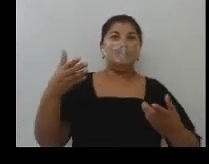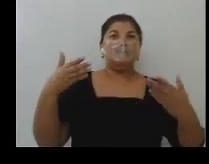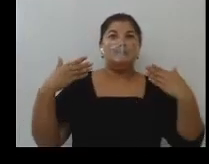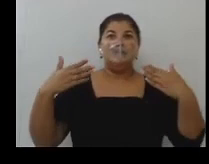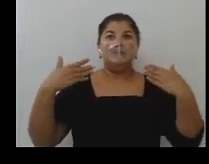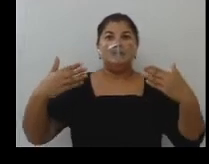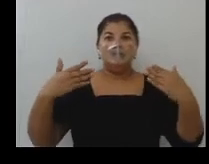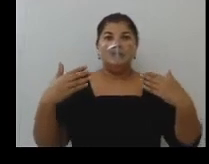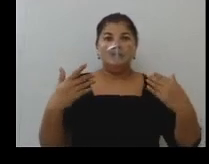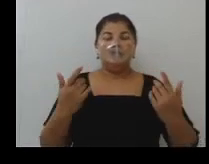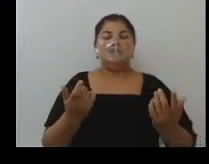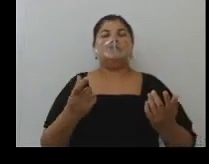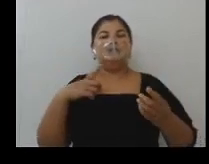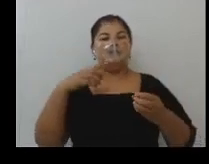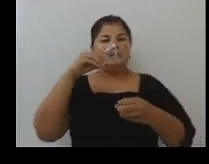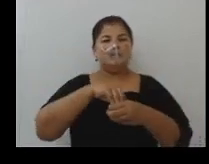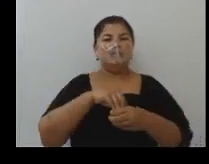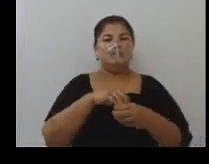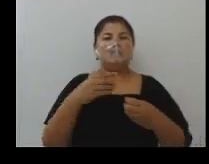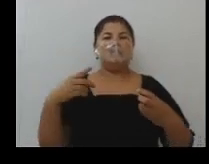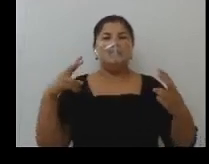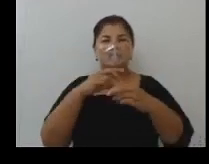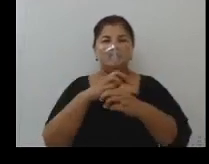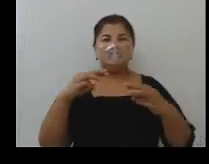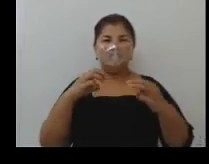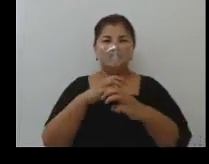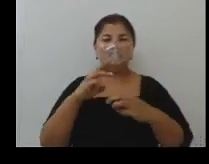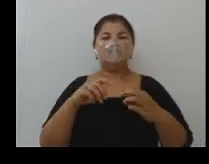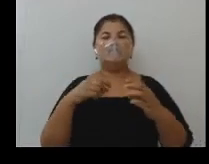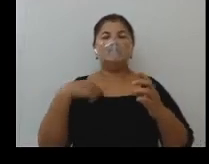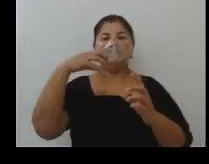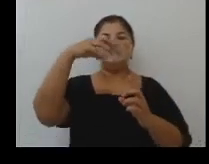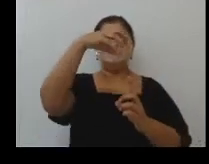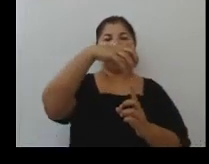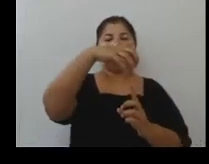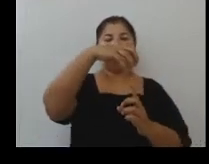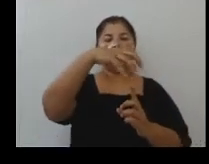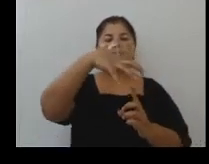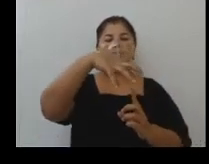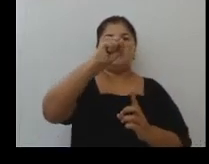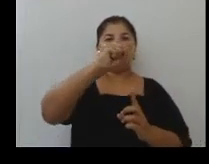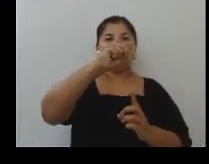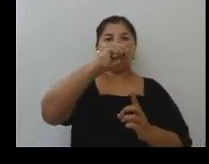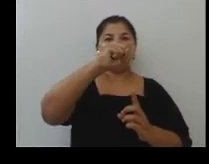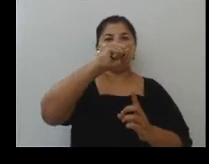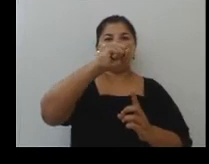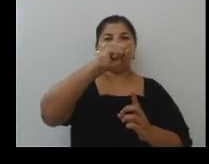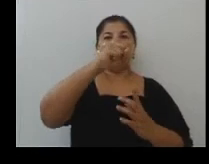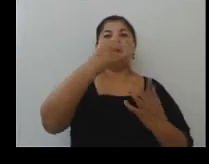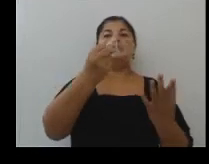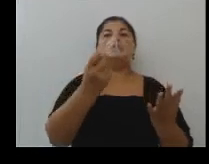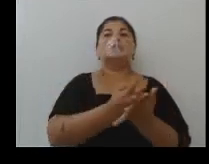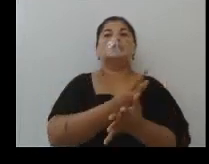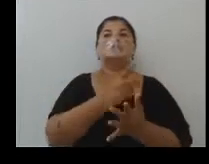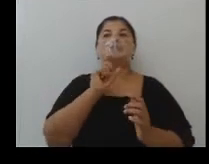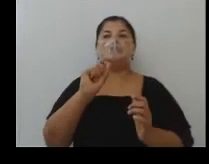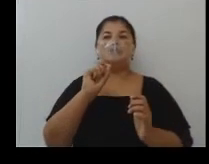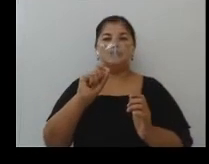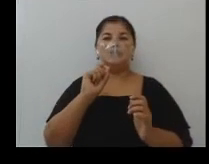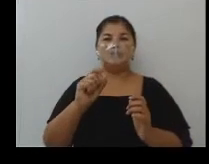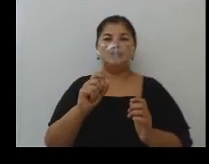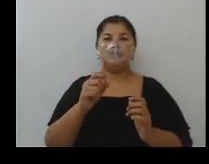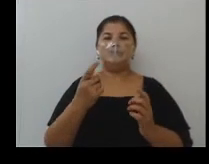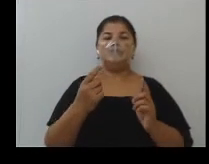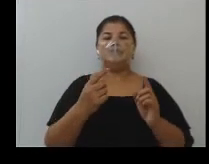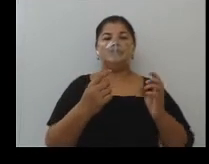essa que tem muita energia térmica. Em seguida a lâmpada foi desligada. Aí olha o que acontece.